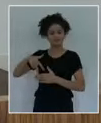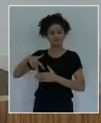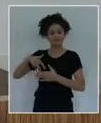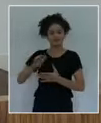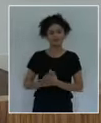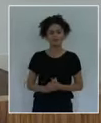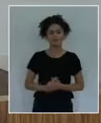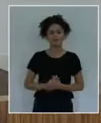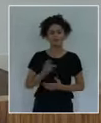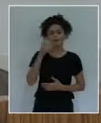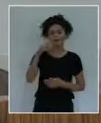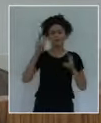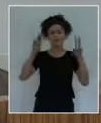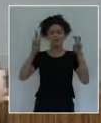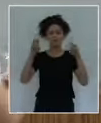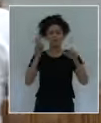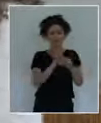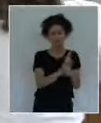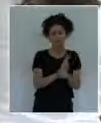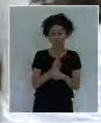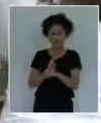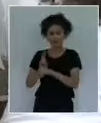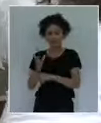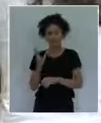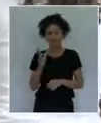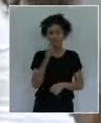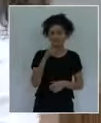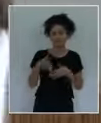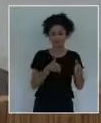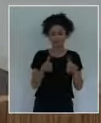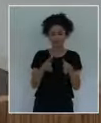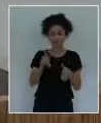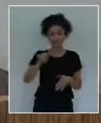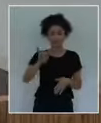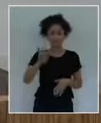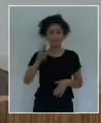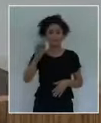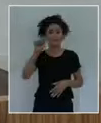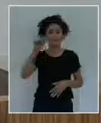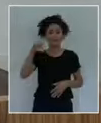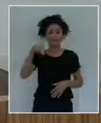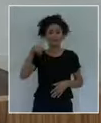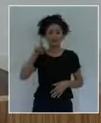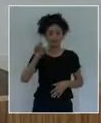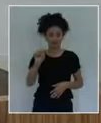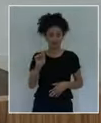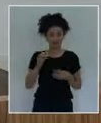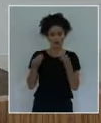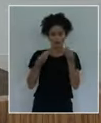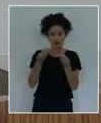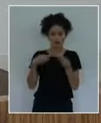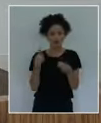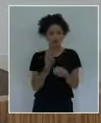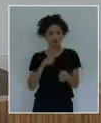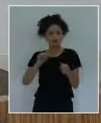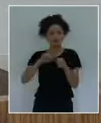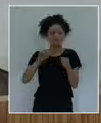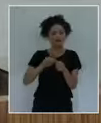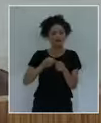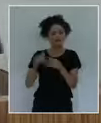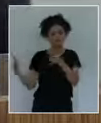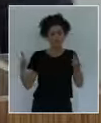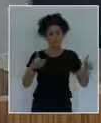Ipiranga, como que é feito na época das enchentes. Então, eu trouxe aqui um PowerPoint aqui, mas